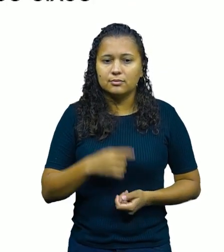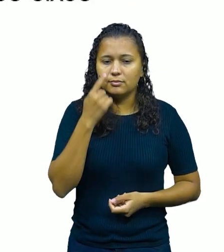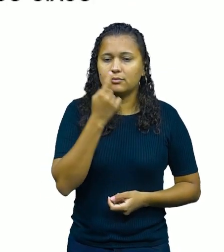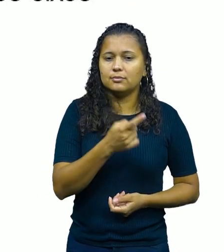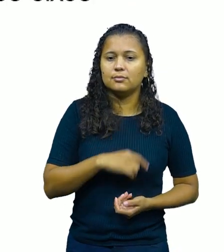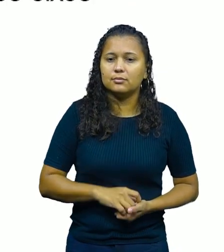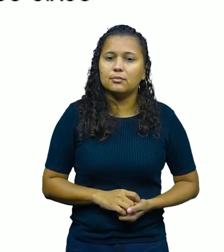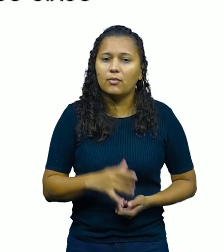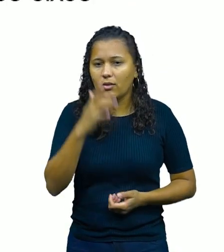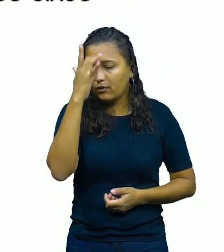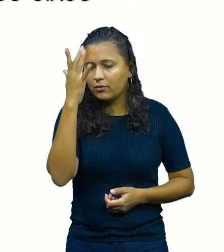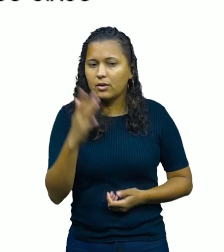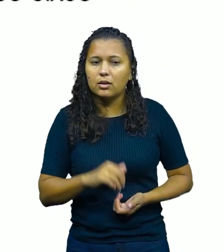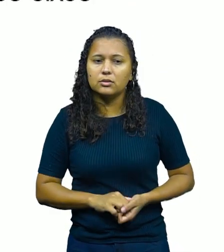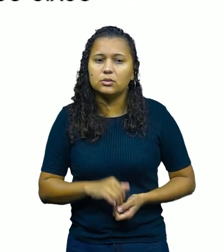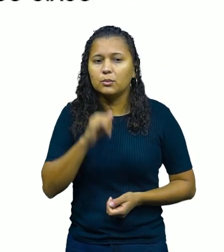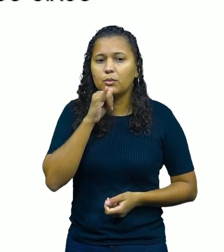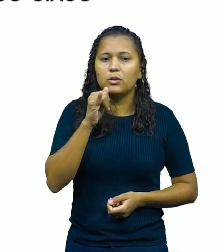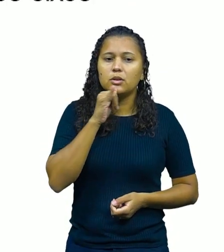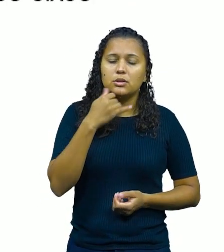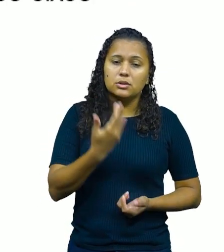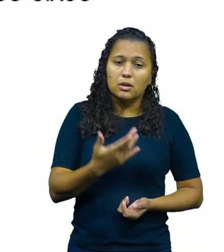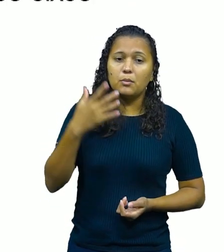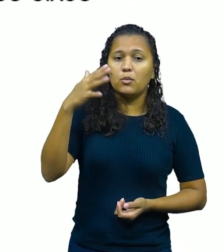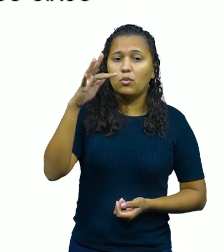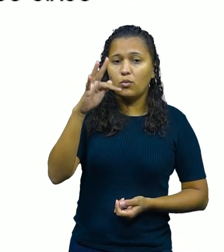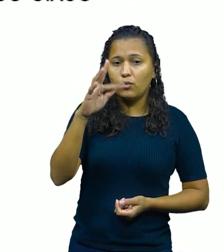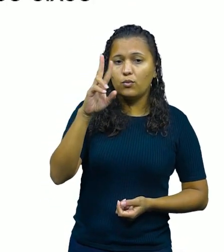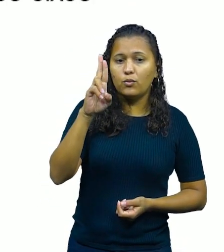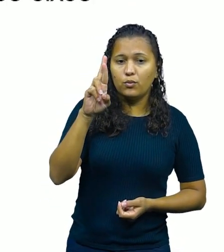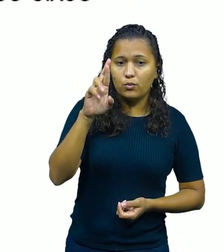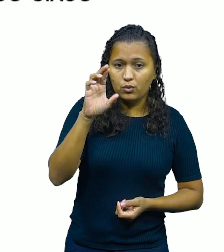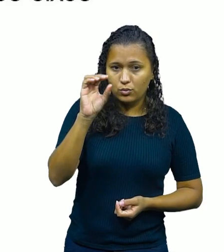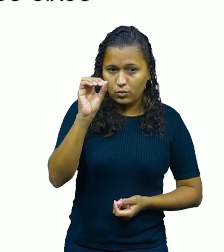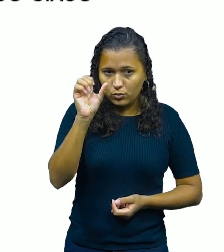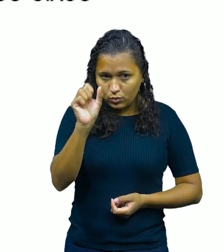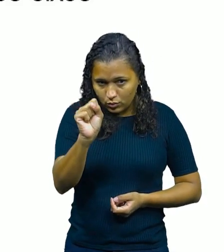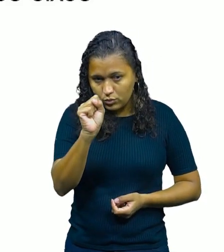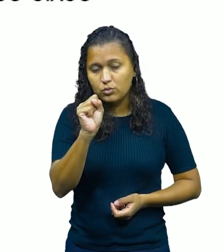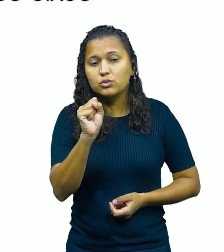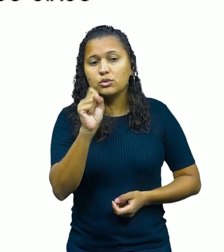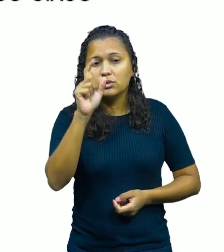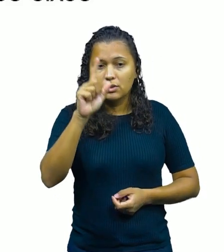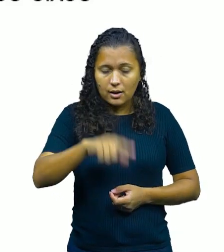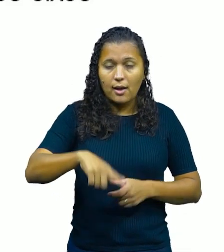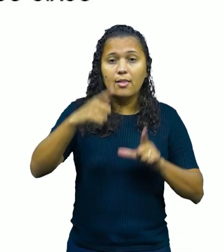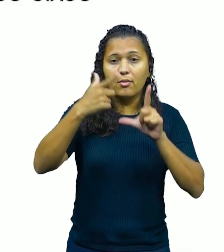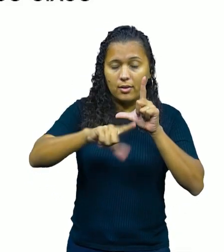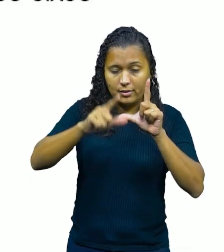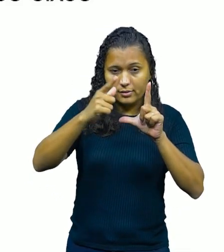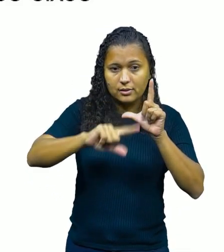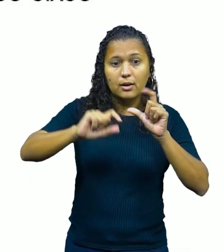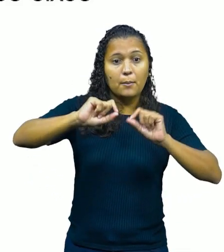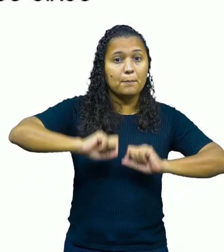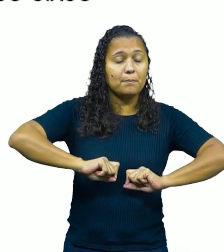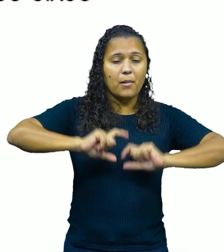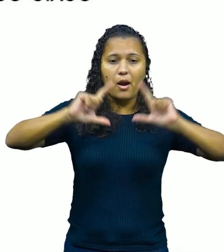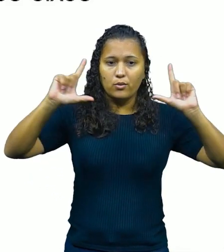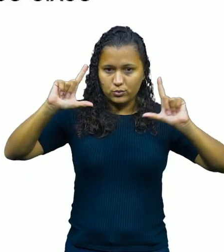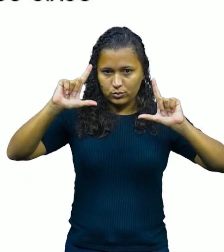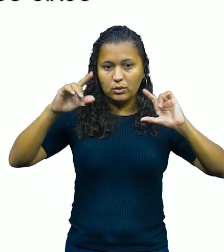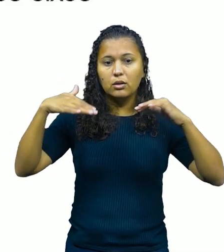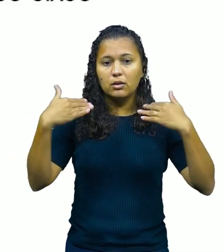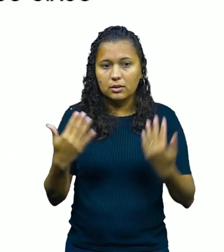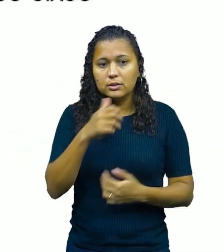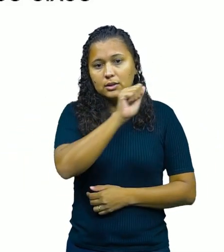aqui, ó. Para furos você tem letras maiúsculas, que vai do A ao Z, e para